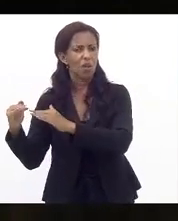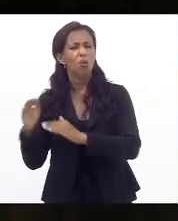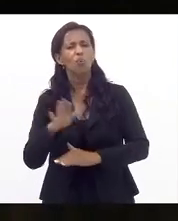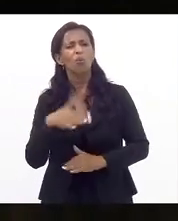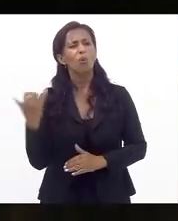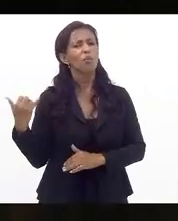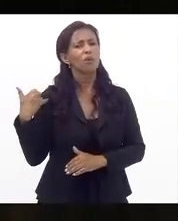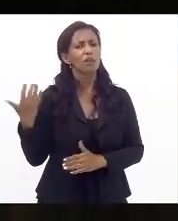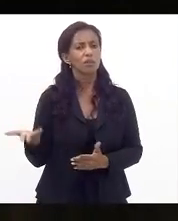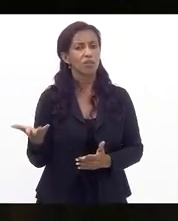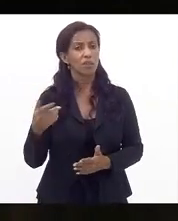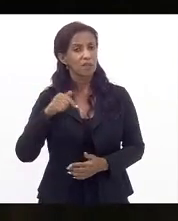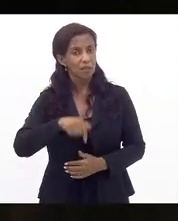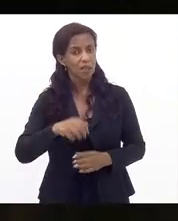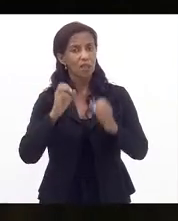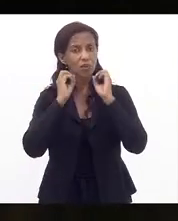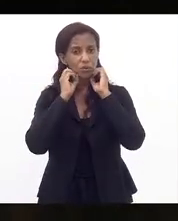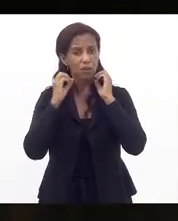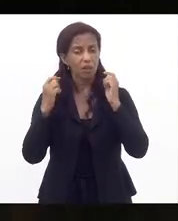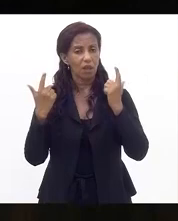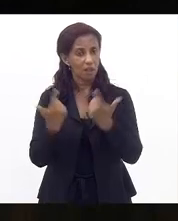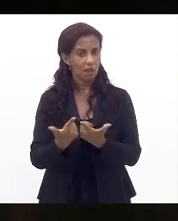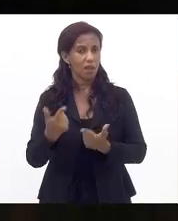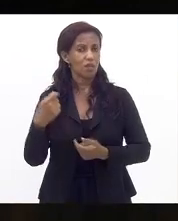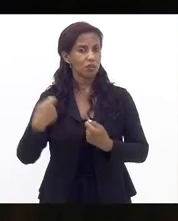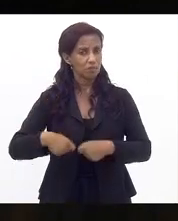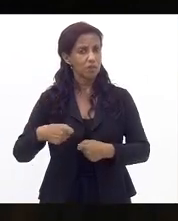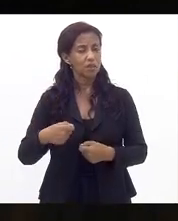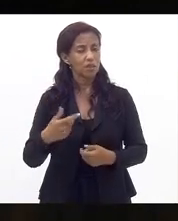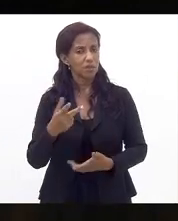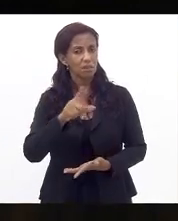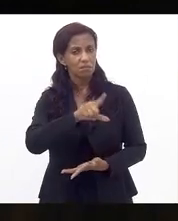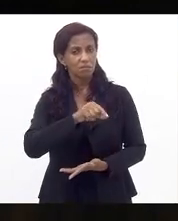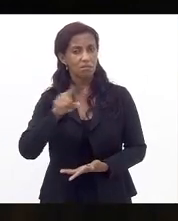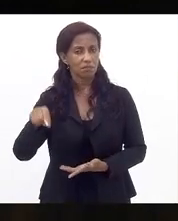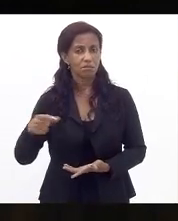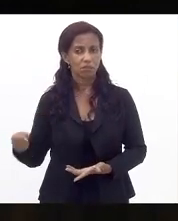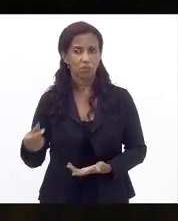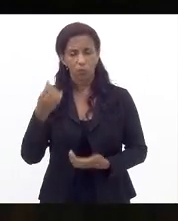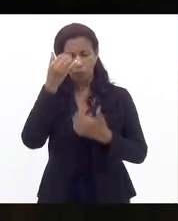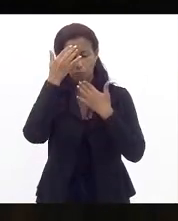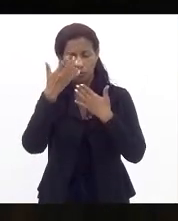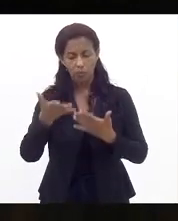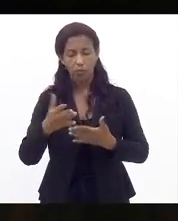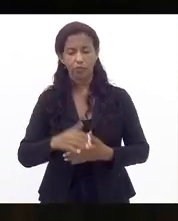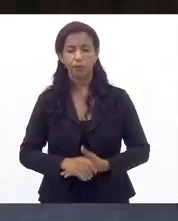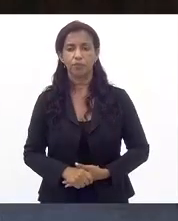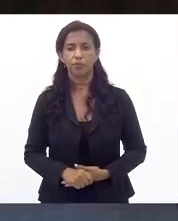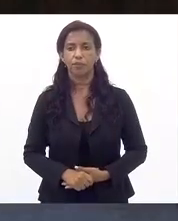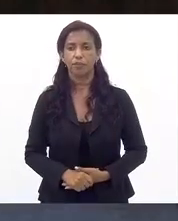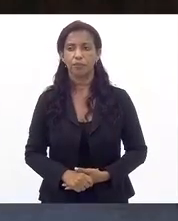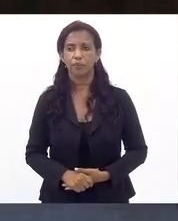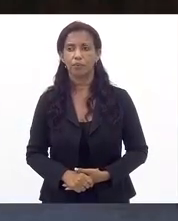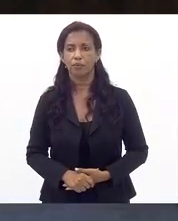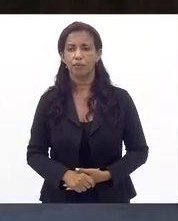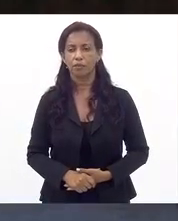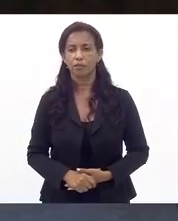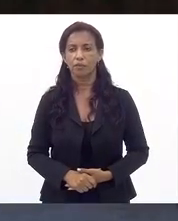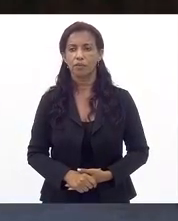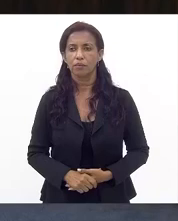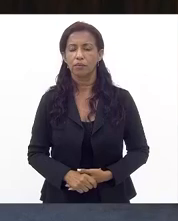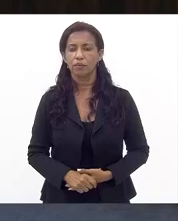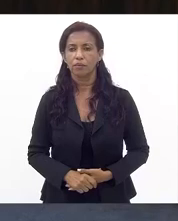é essa O parlamento Estadual tem a condição de estabelecer isso só para esclarecer Muito Obrigada pela parte que